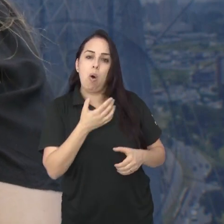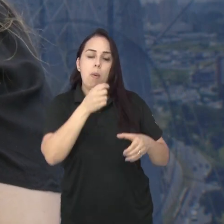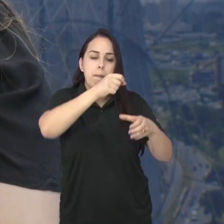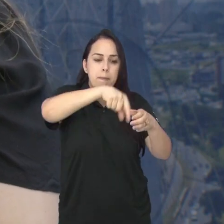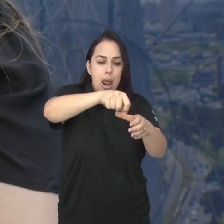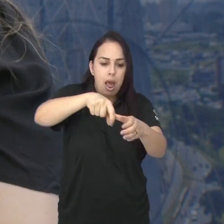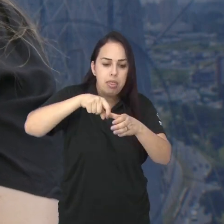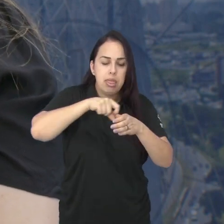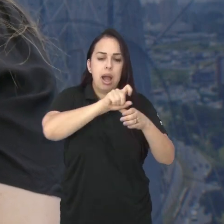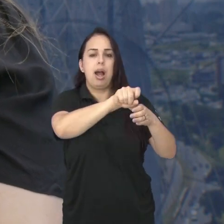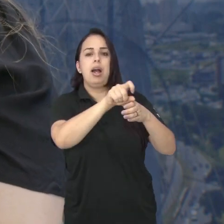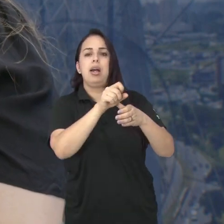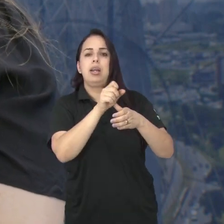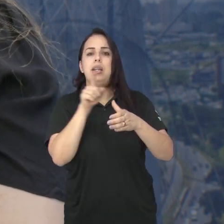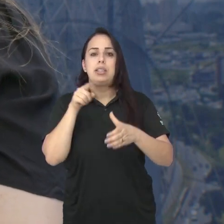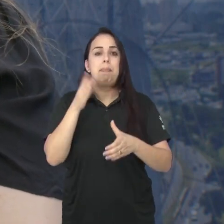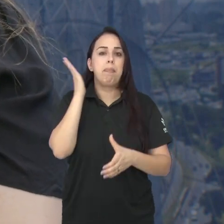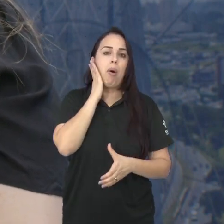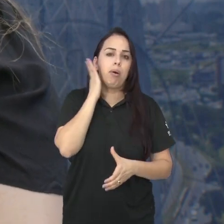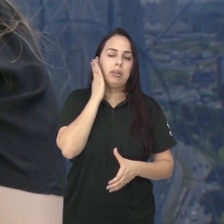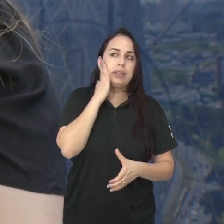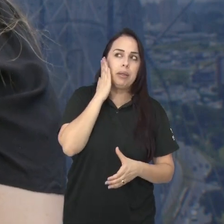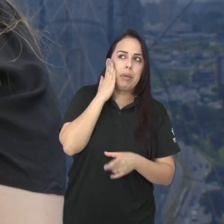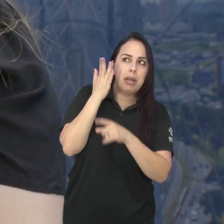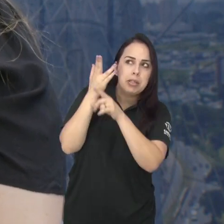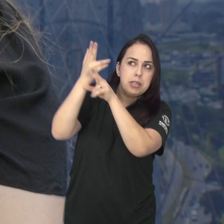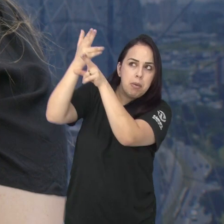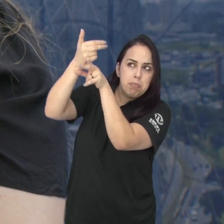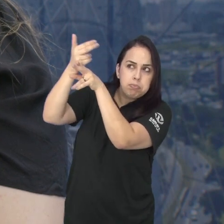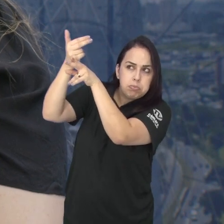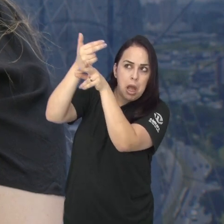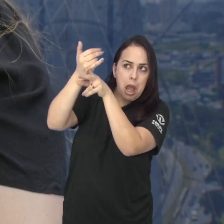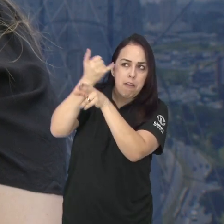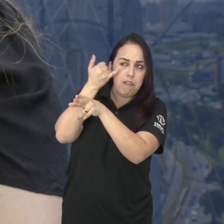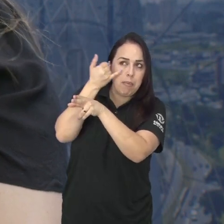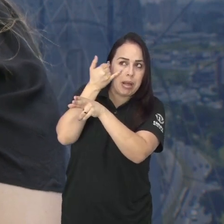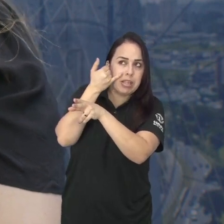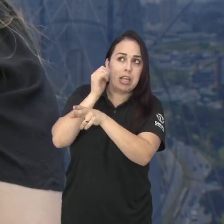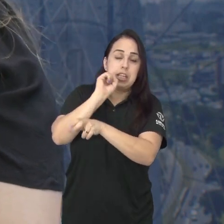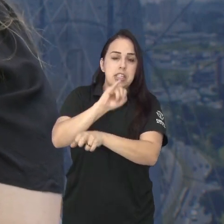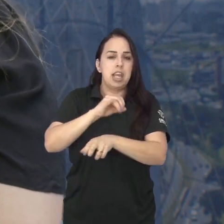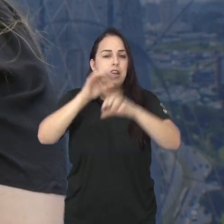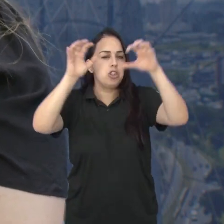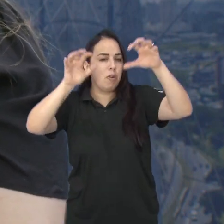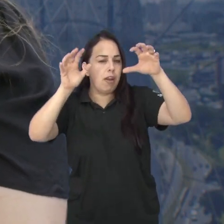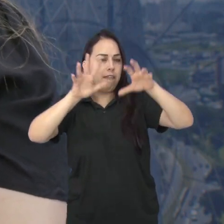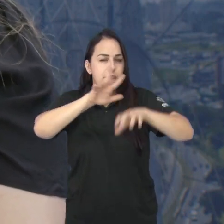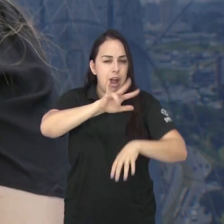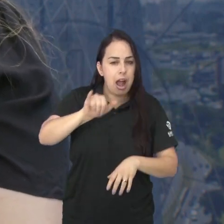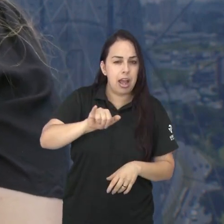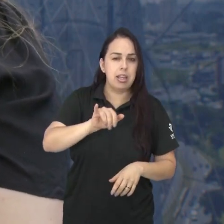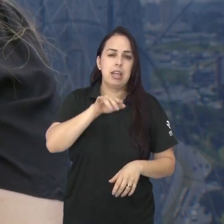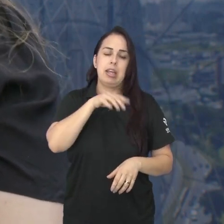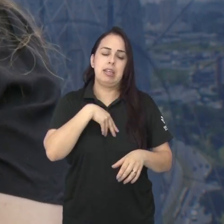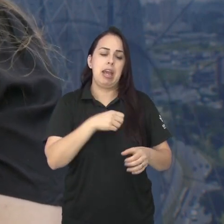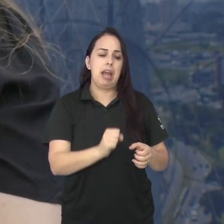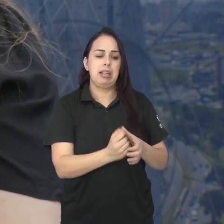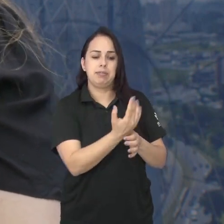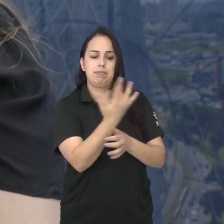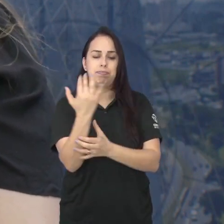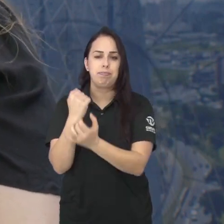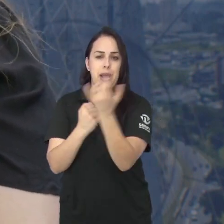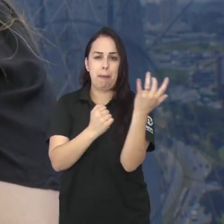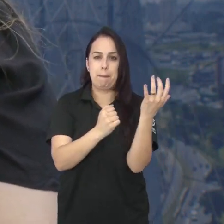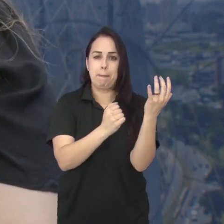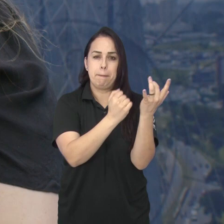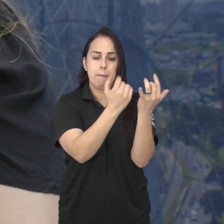pode usar os dados do radar meteorológico para poder ver se vai ter uma queda de granizo e, de repente, perder toda a sua